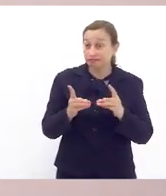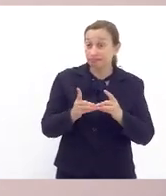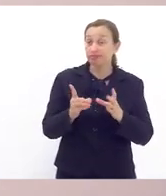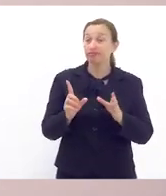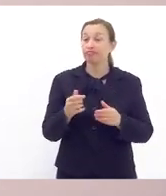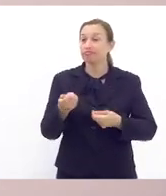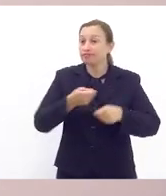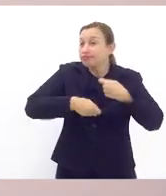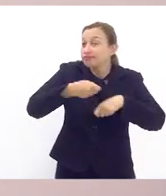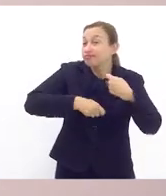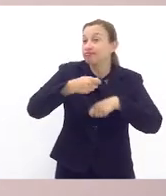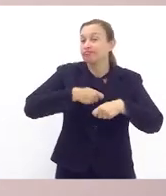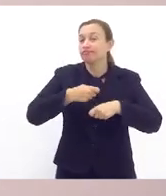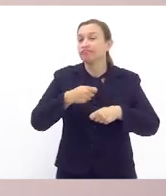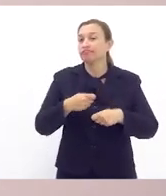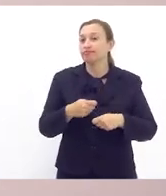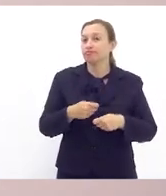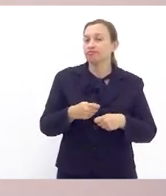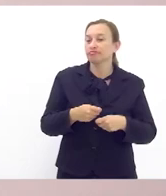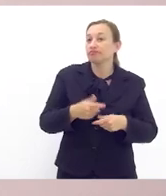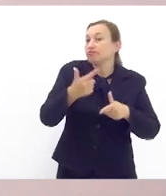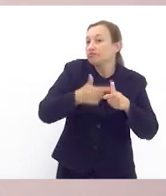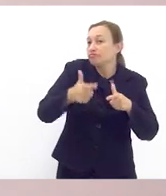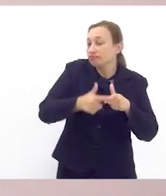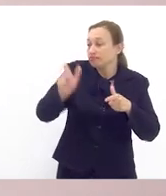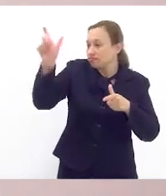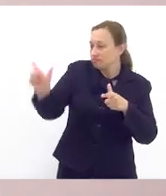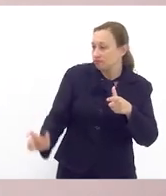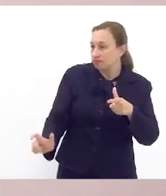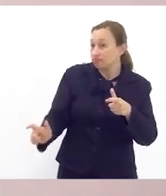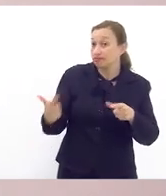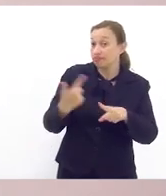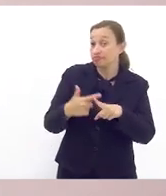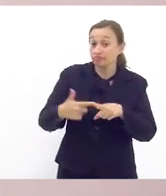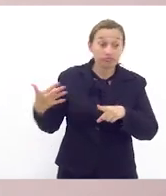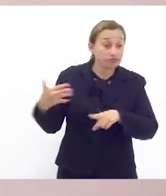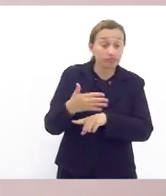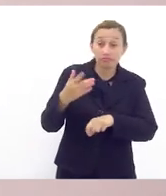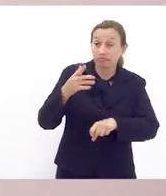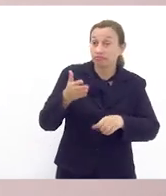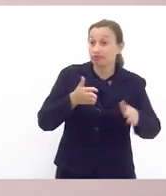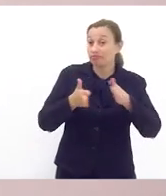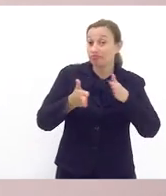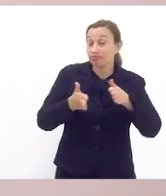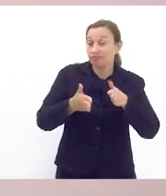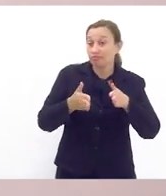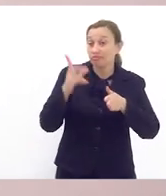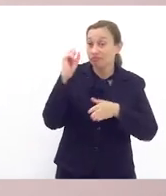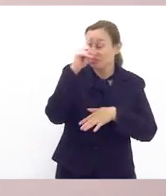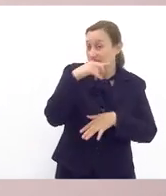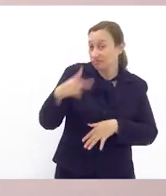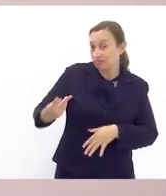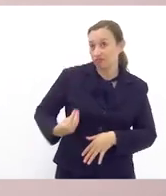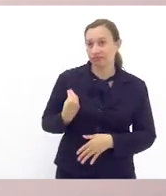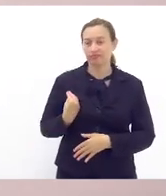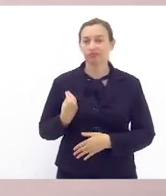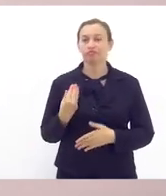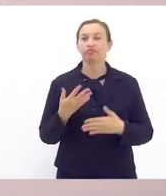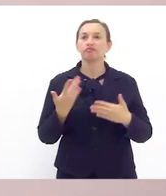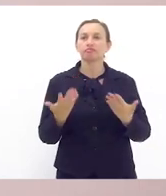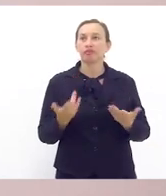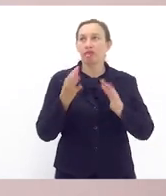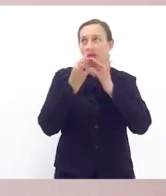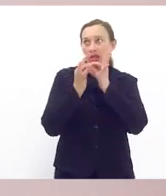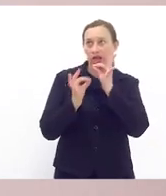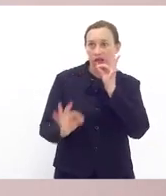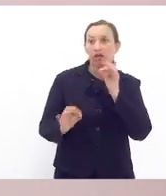administrarmos a situação daquele consumidor porque ele chega num ponto hard né então assim ah eu não